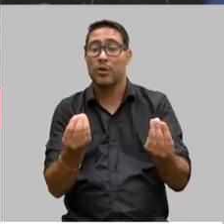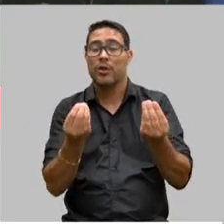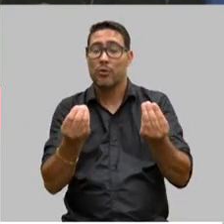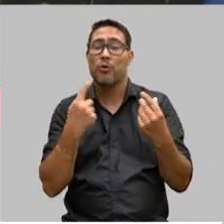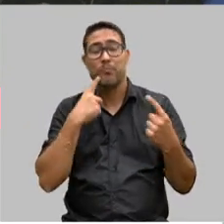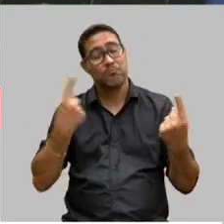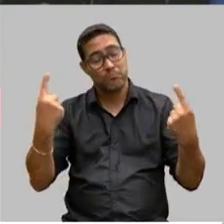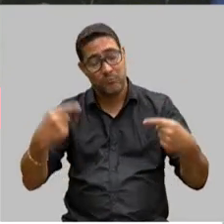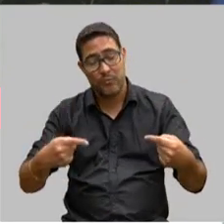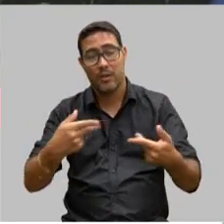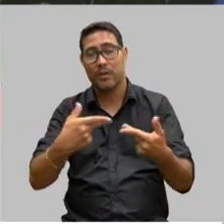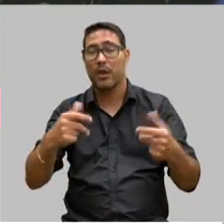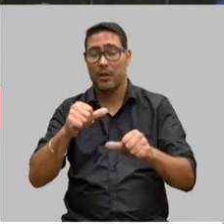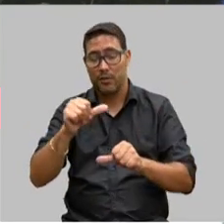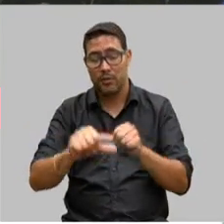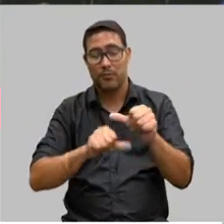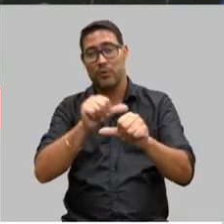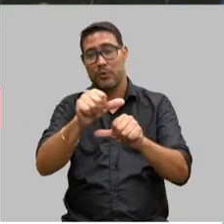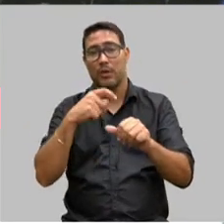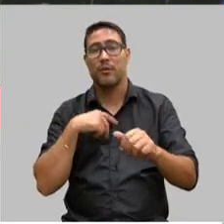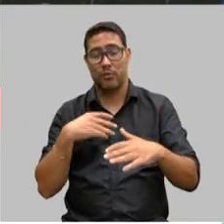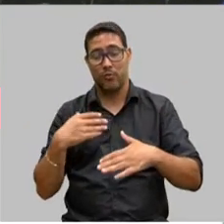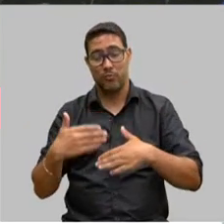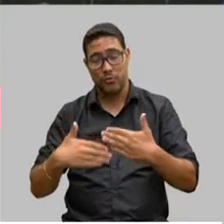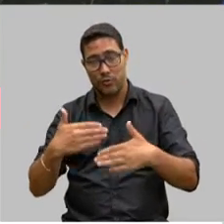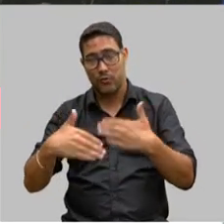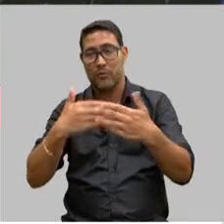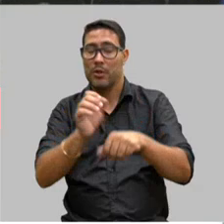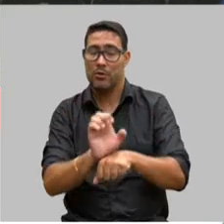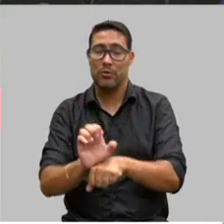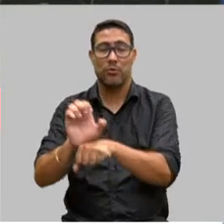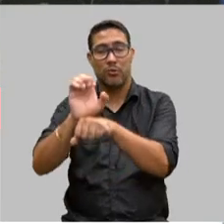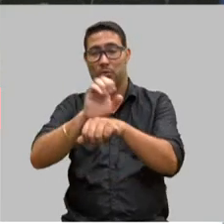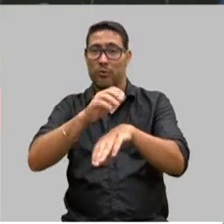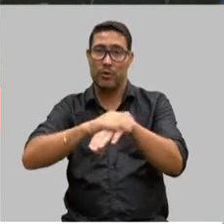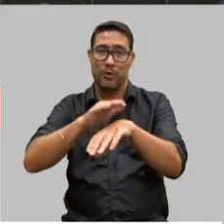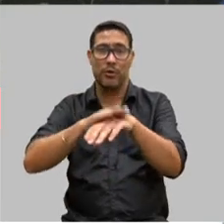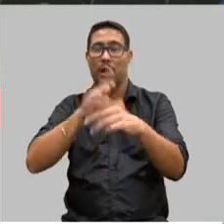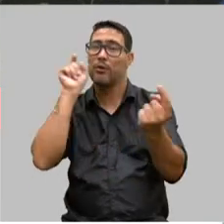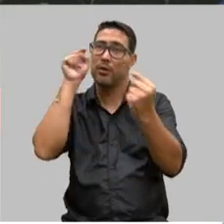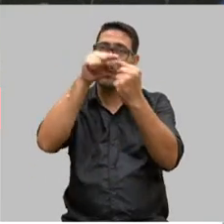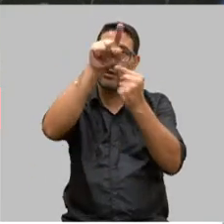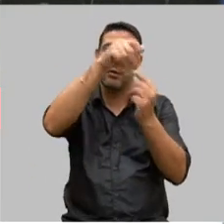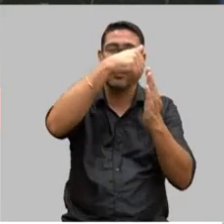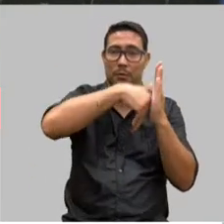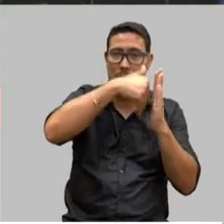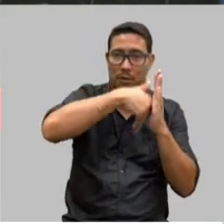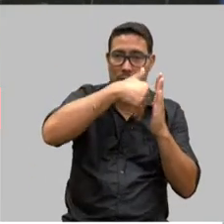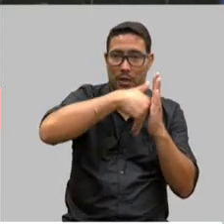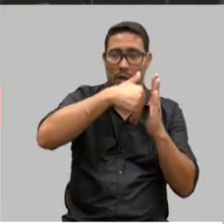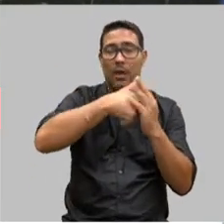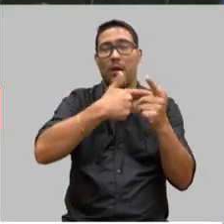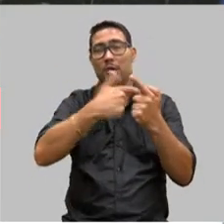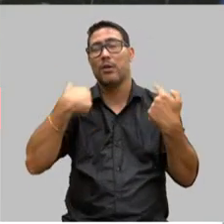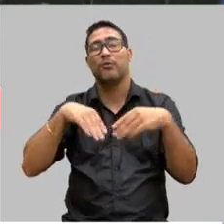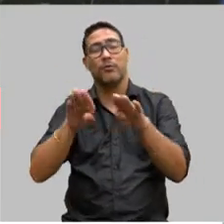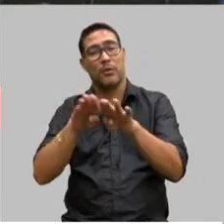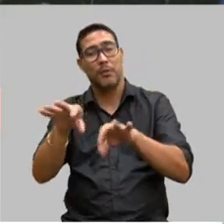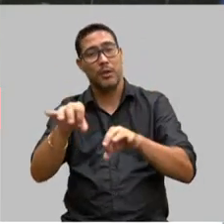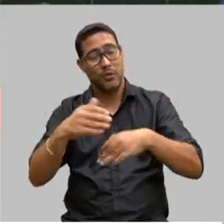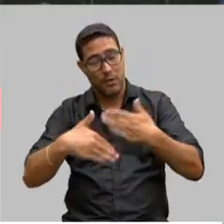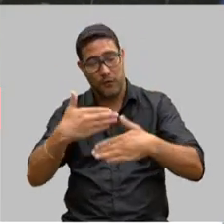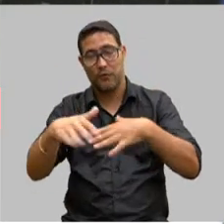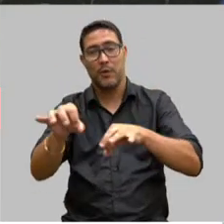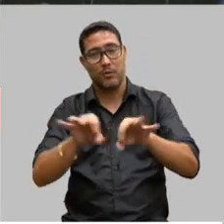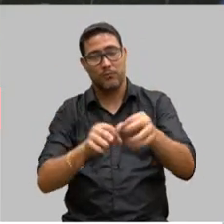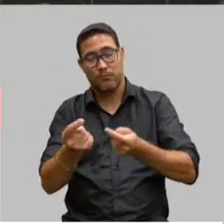mudanças com o desenvolvimento no Estado altamente dependente da mineração, com o desenvolvimento econômico do Estado altamente ligado aos